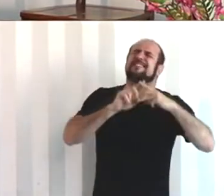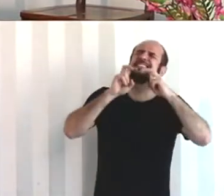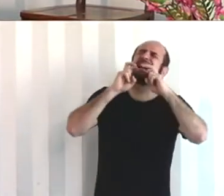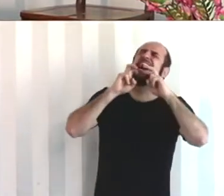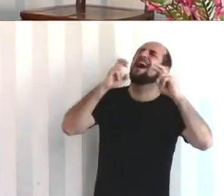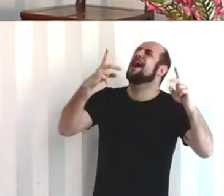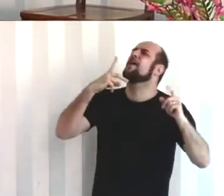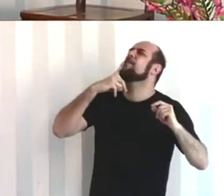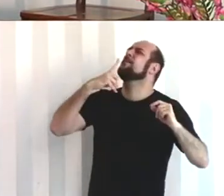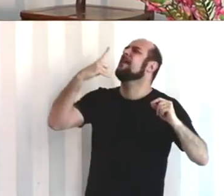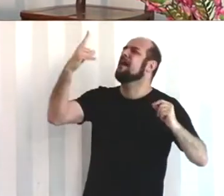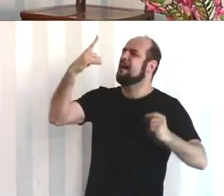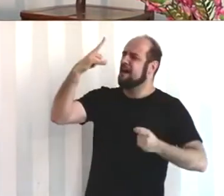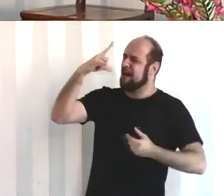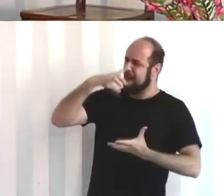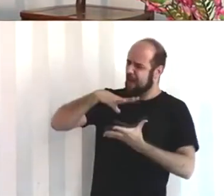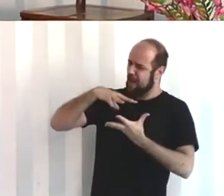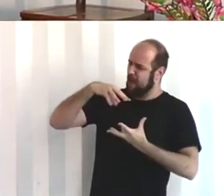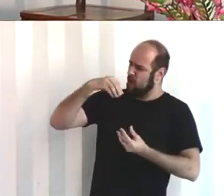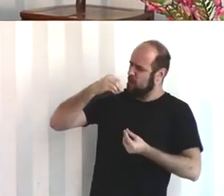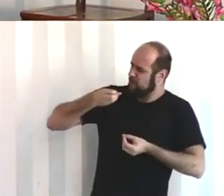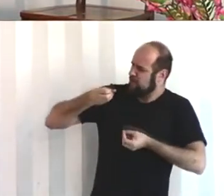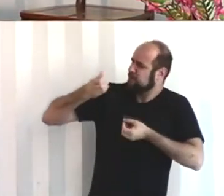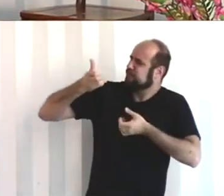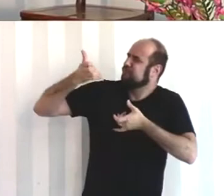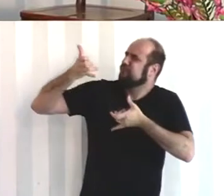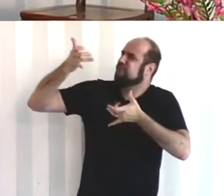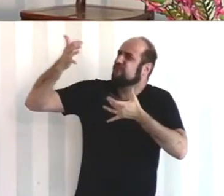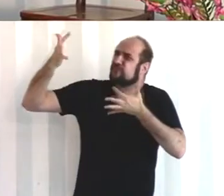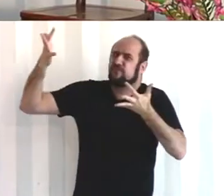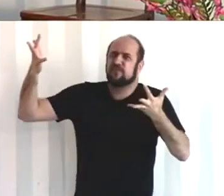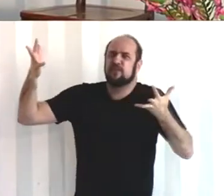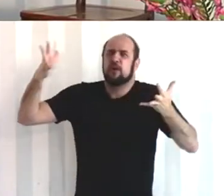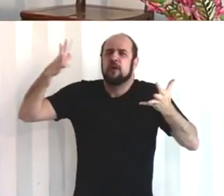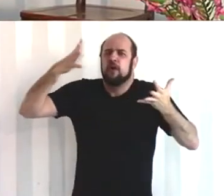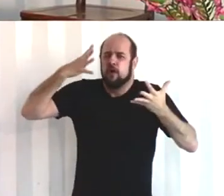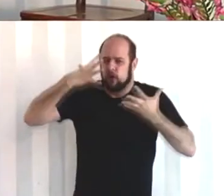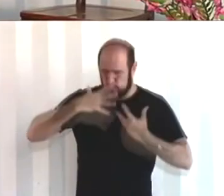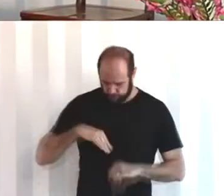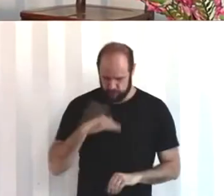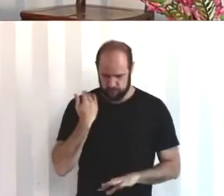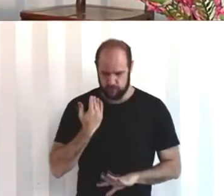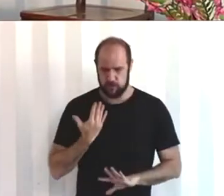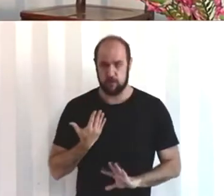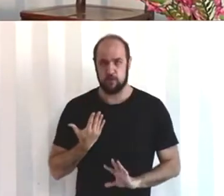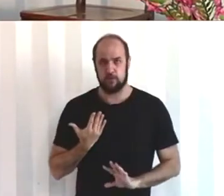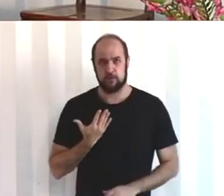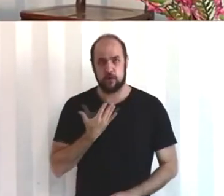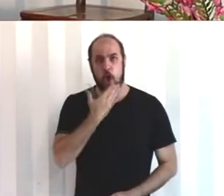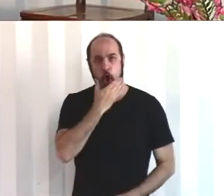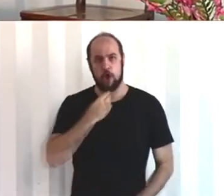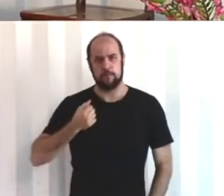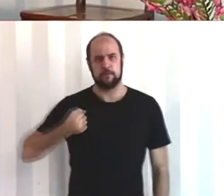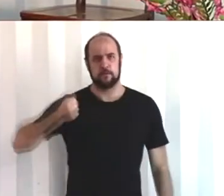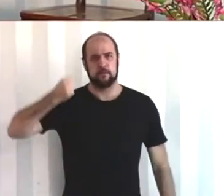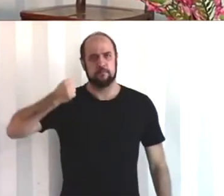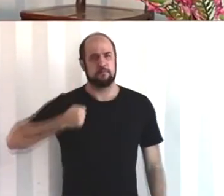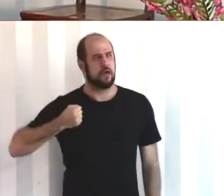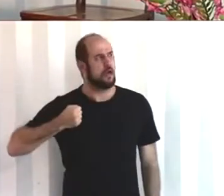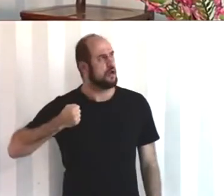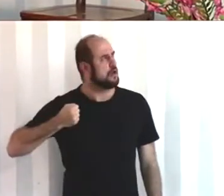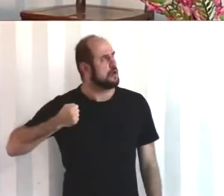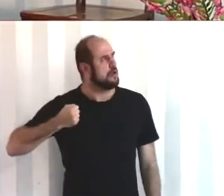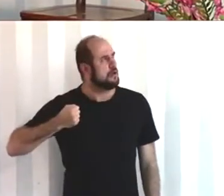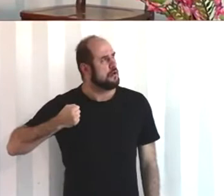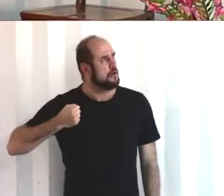Pai, nas tuas mãos entrego o meu espírito. E dito isto, expirou. Verso 47, Vendo o centurião o que